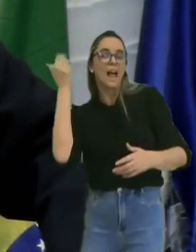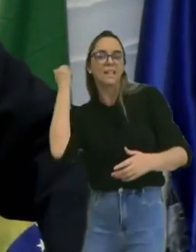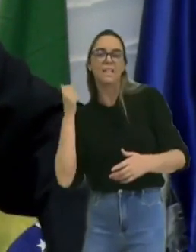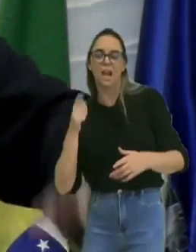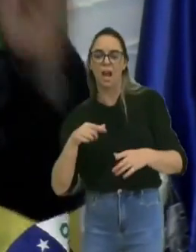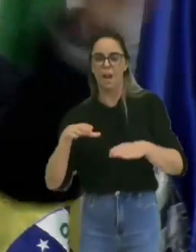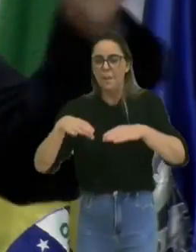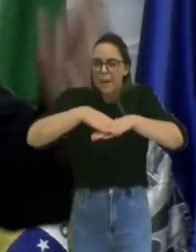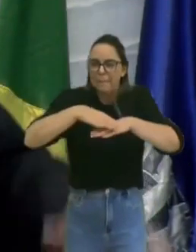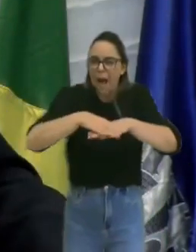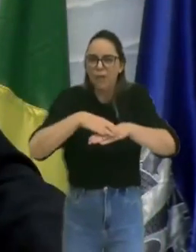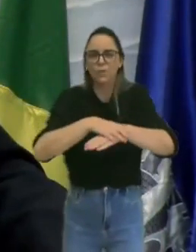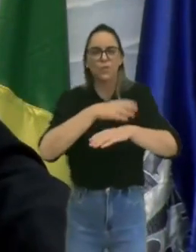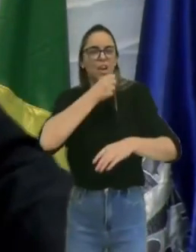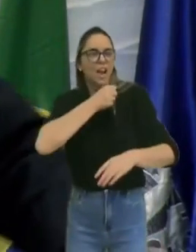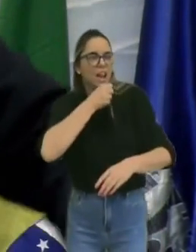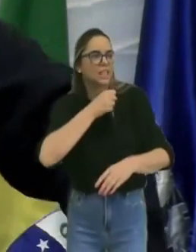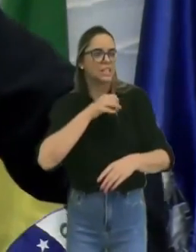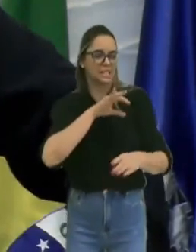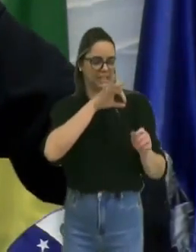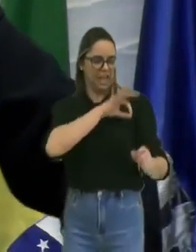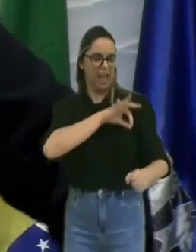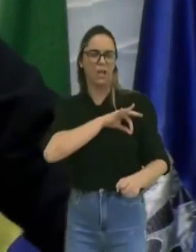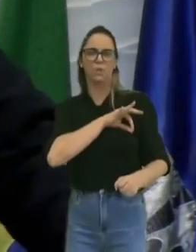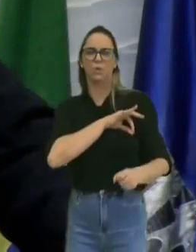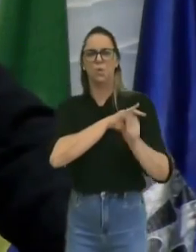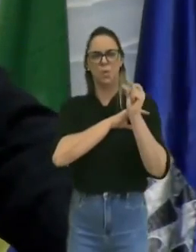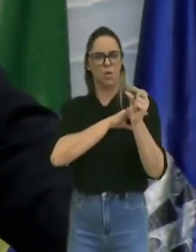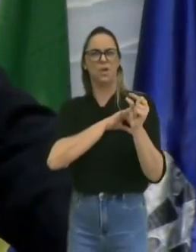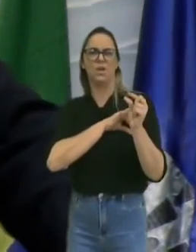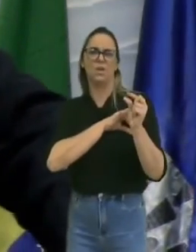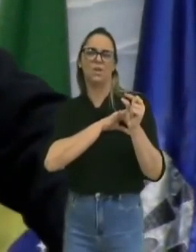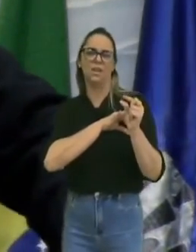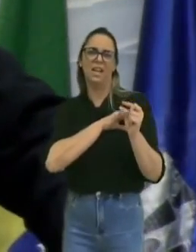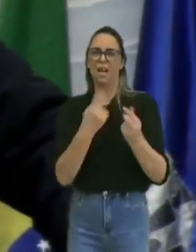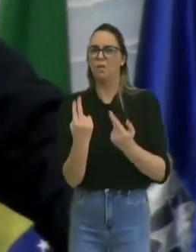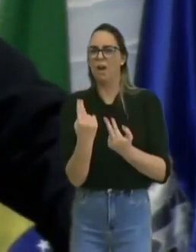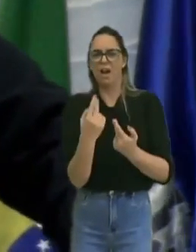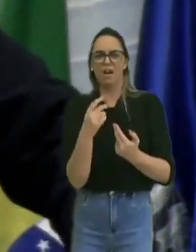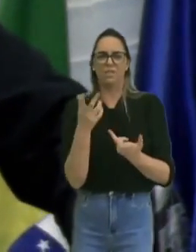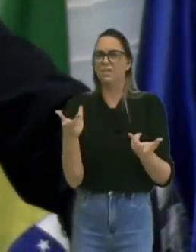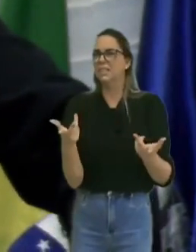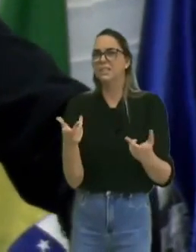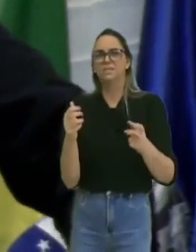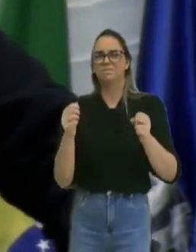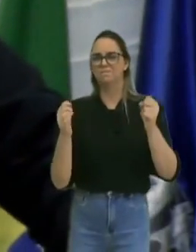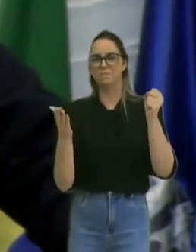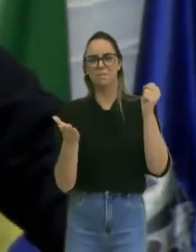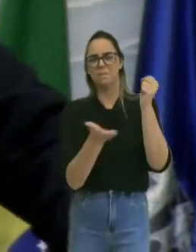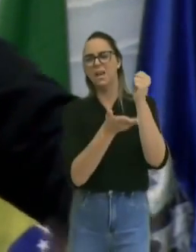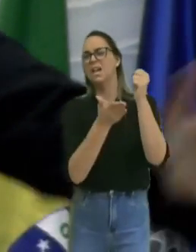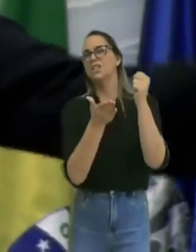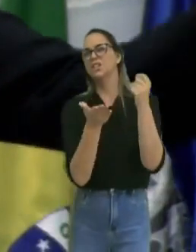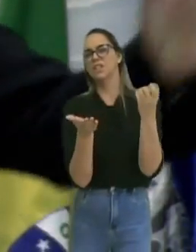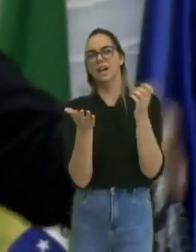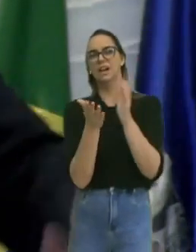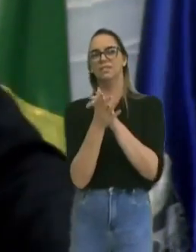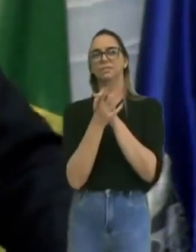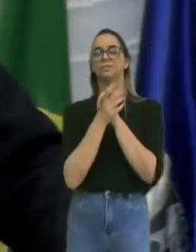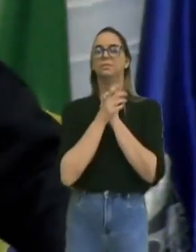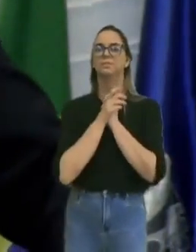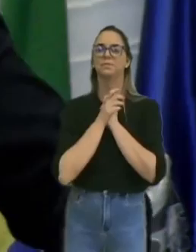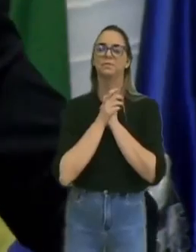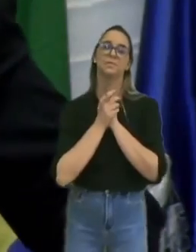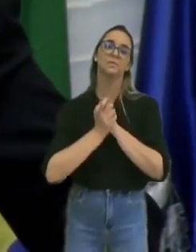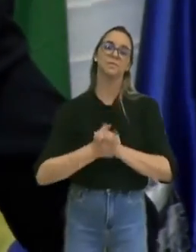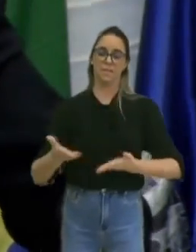certo? Ganhar um salário mínimo. Servir de escravo para vocês. Por que eu ia servir de escravo? Porque não tinha outro trabalho para fazer. Como é que eu ia sustentar a minha